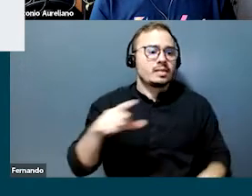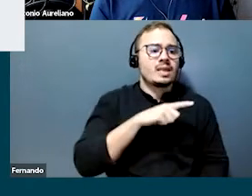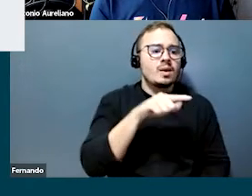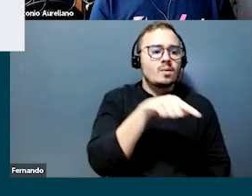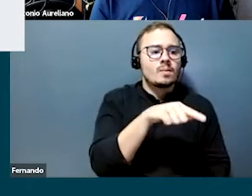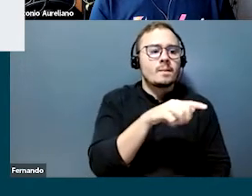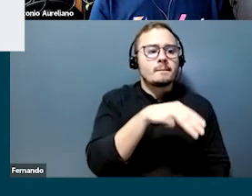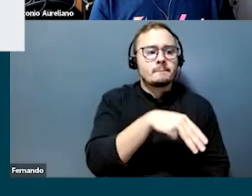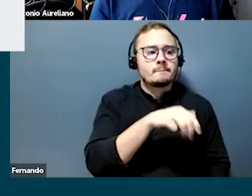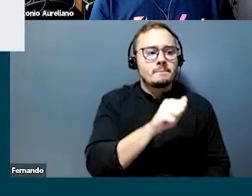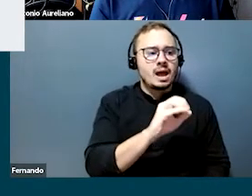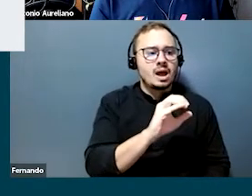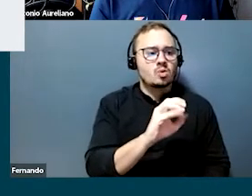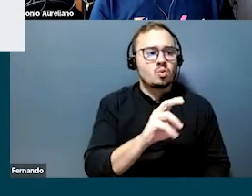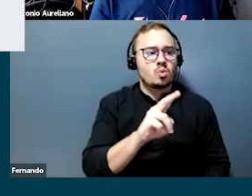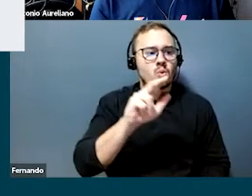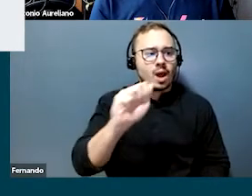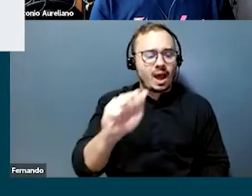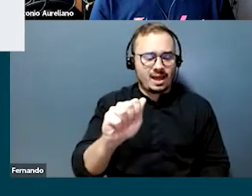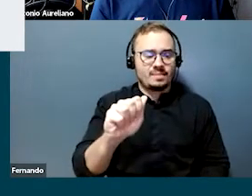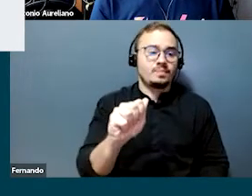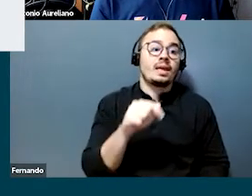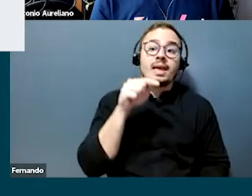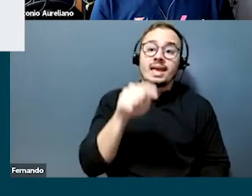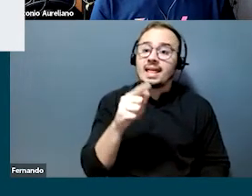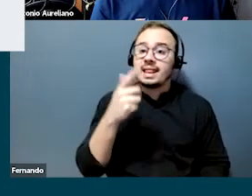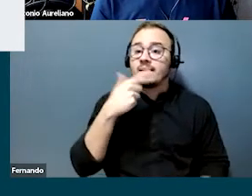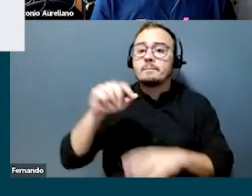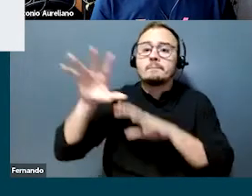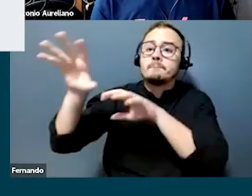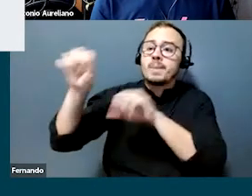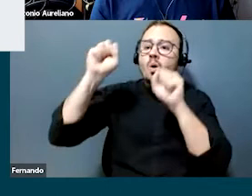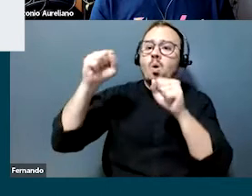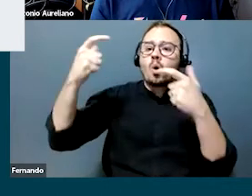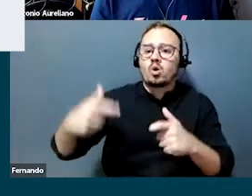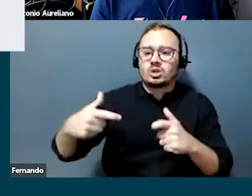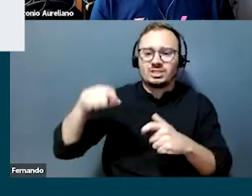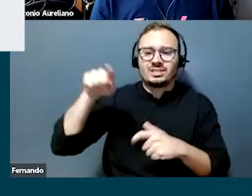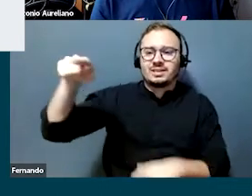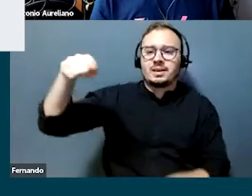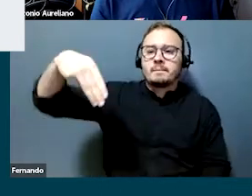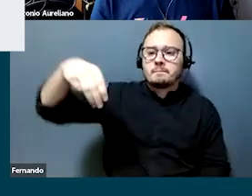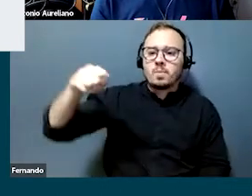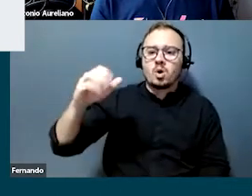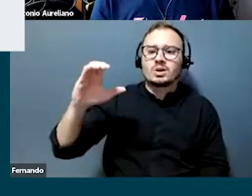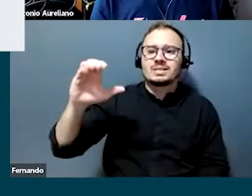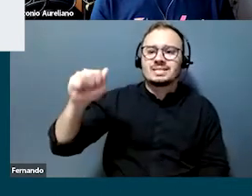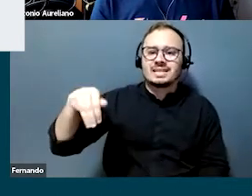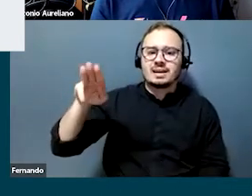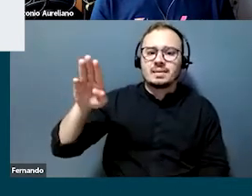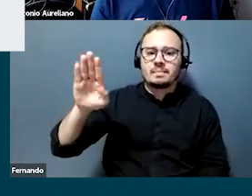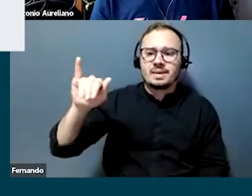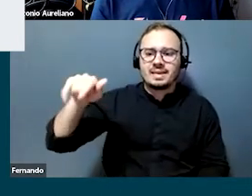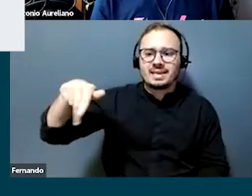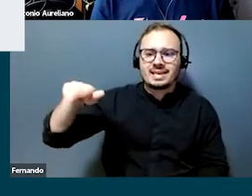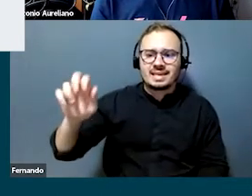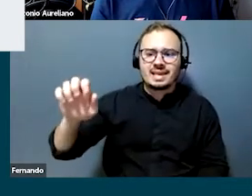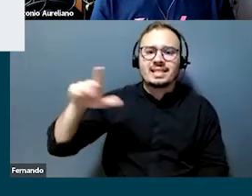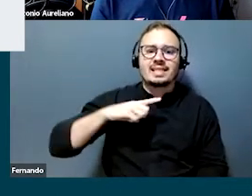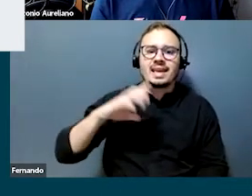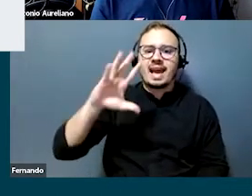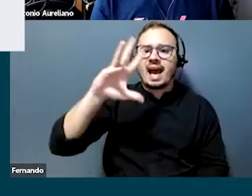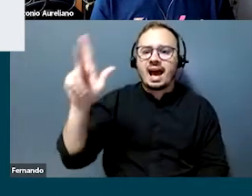Os Macuá, eles vieram lá de Moçambique, foram trazidos à força lá de Moçambique. Aqui a gente tem Moçambique, eles habitavam o que hoje é Moçambique, aqui o sul da